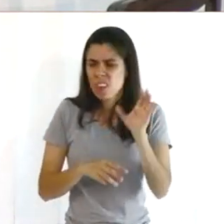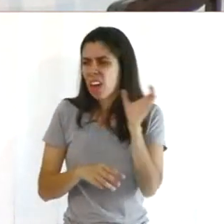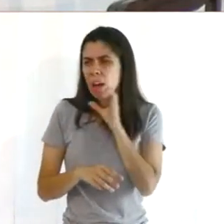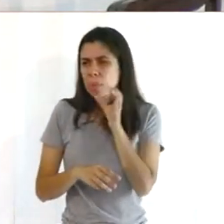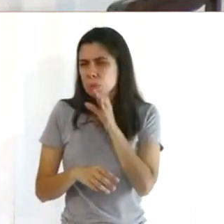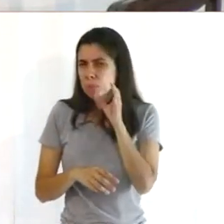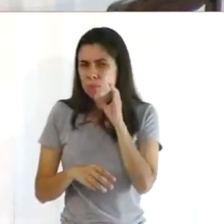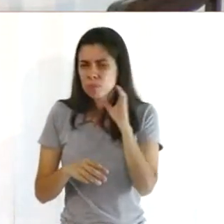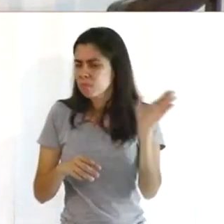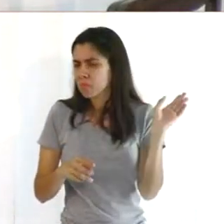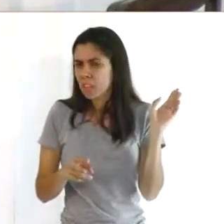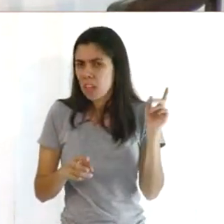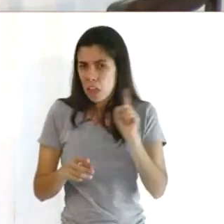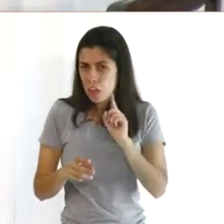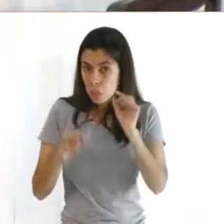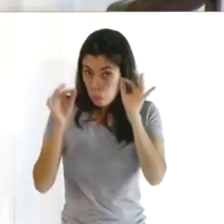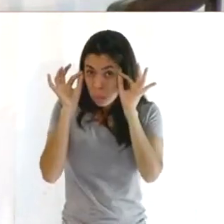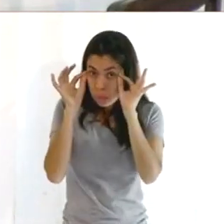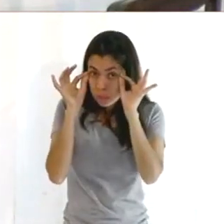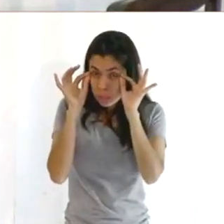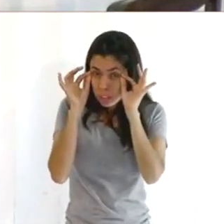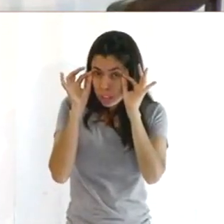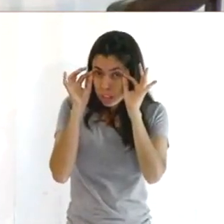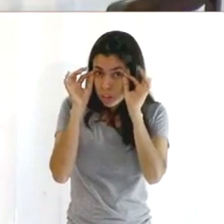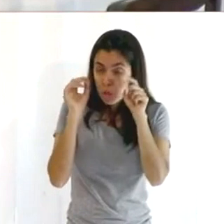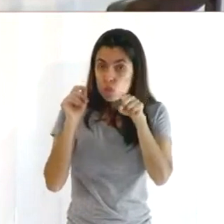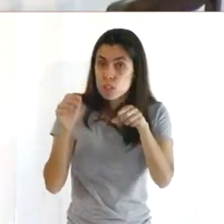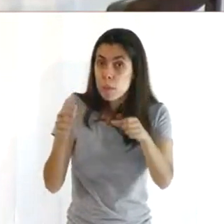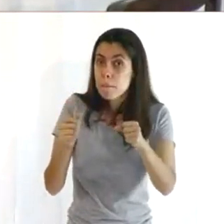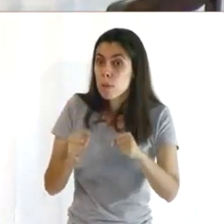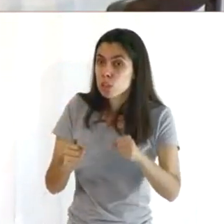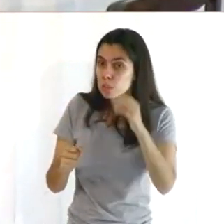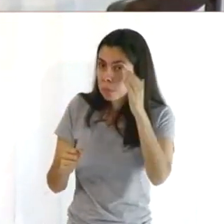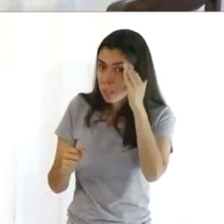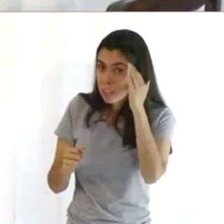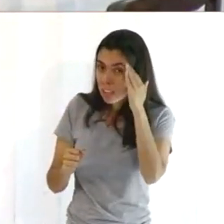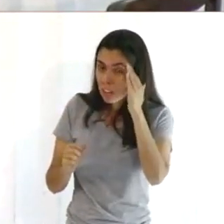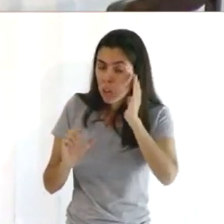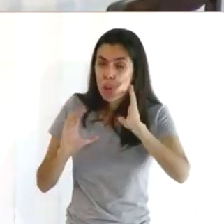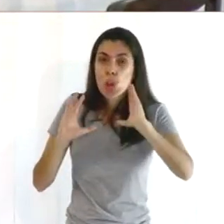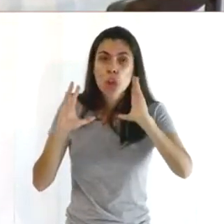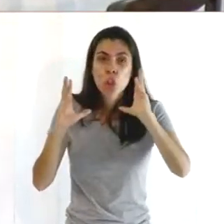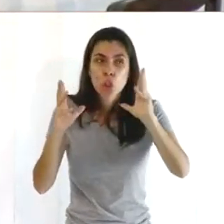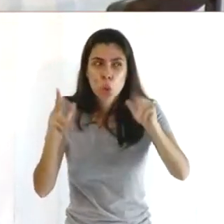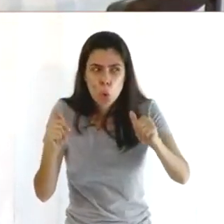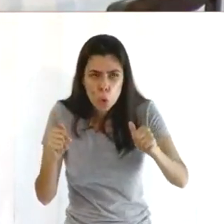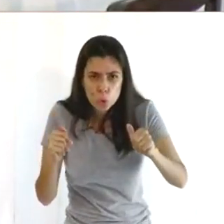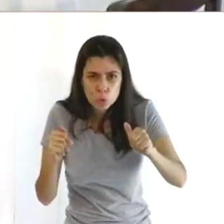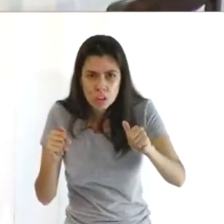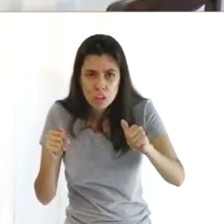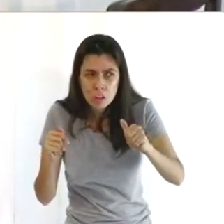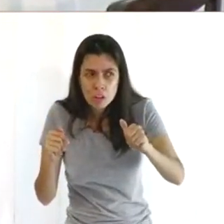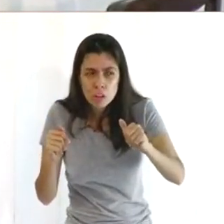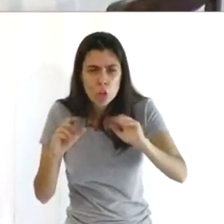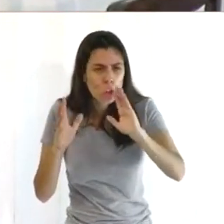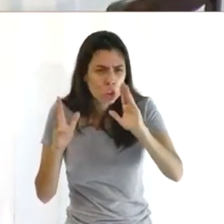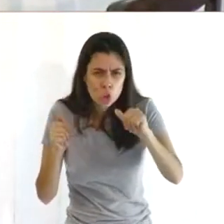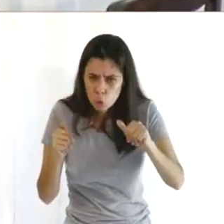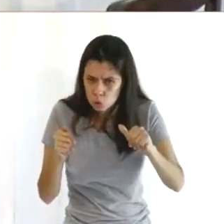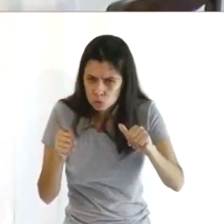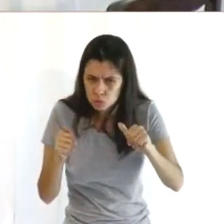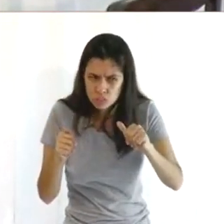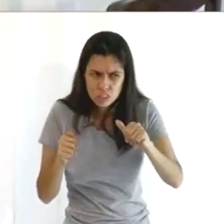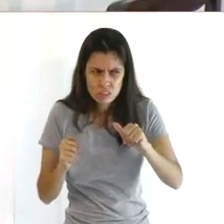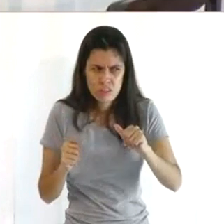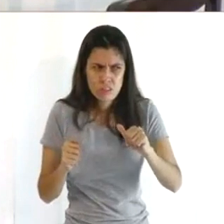assim: pastor, eu acho que esses homens foram todos irreverentes, insubmissos. Como pode alguém cobrar de Deus